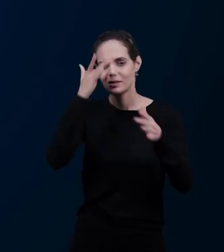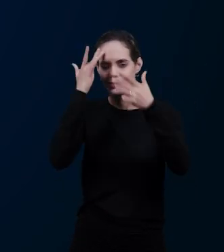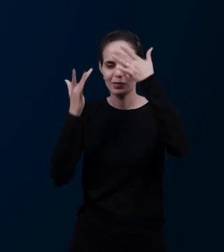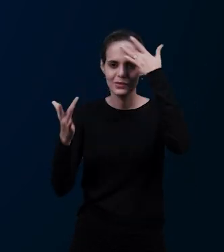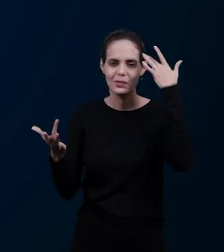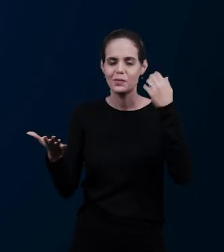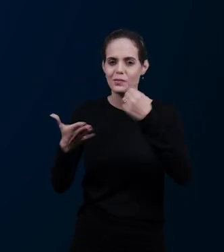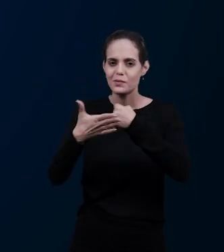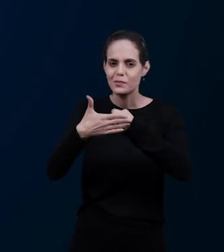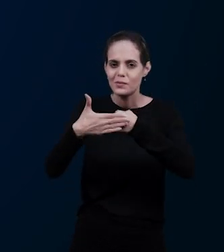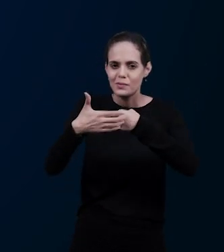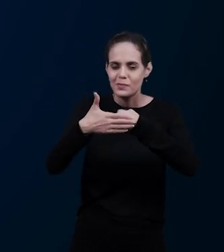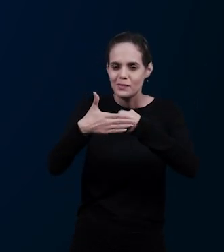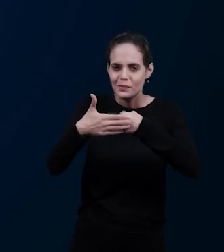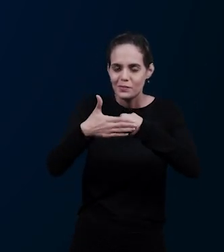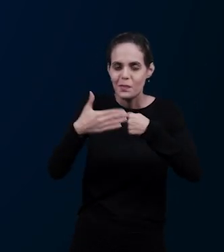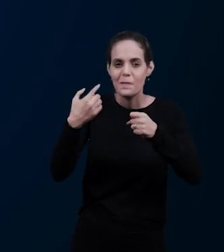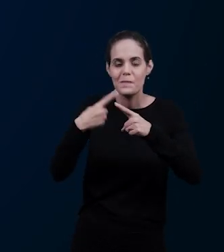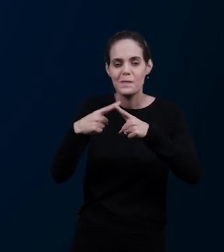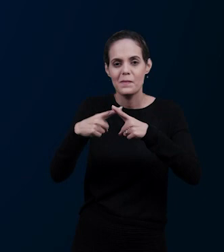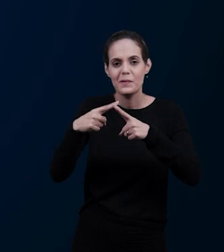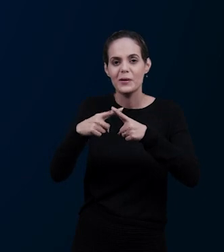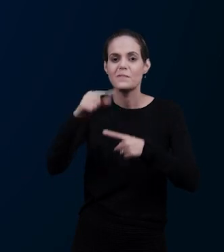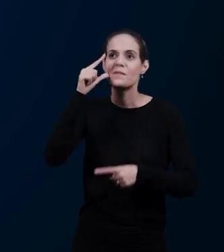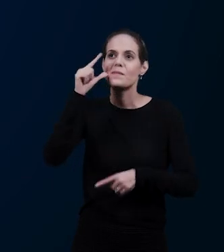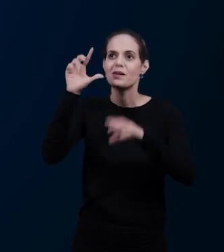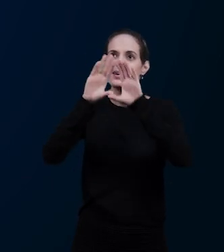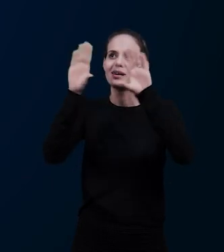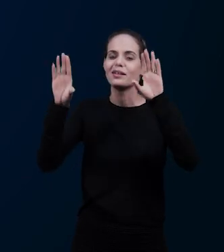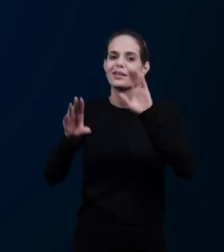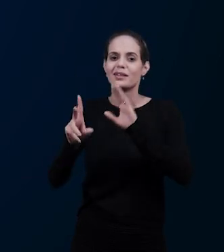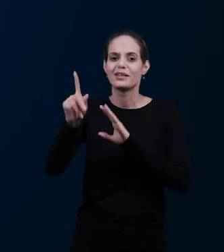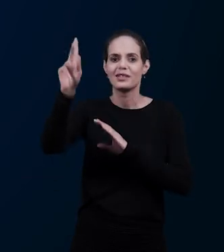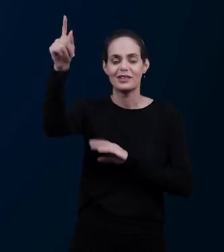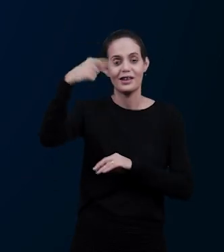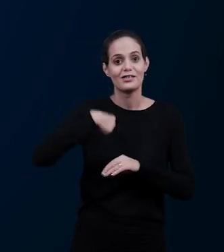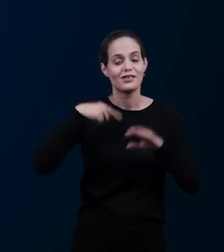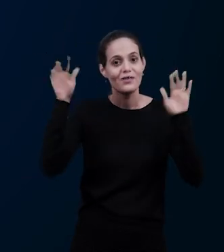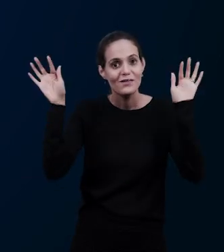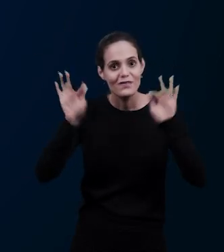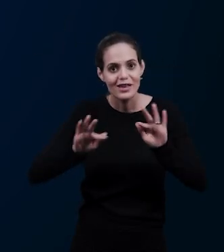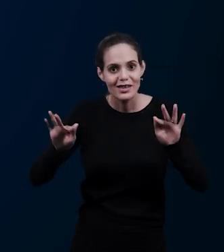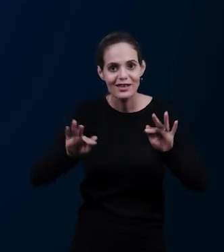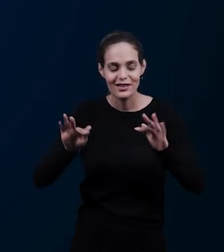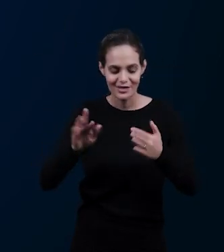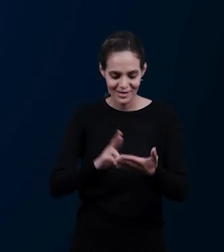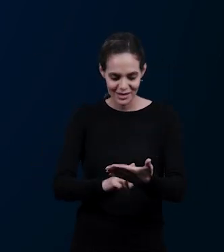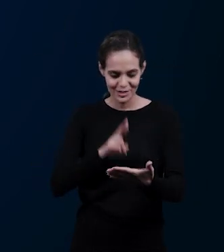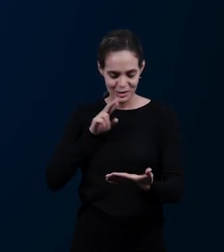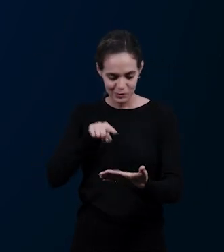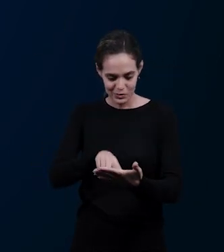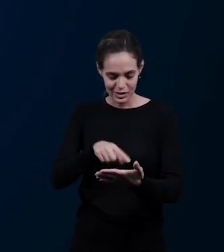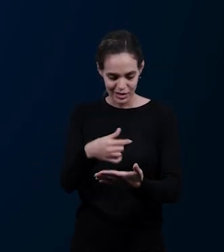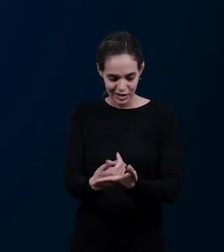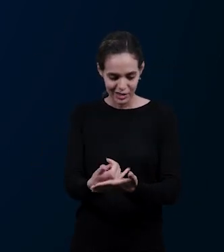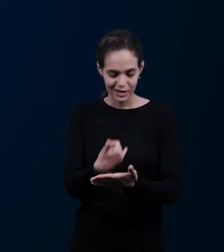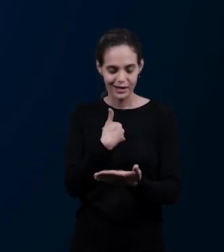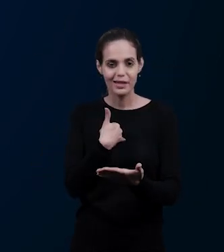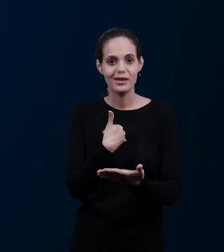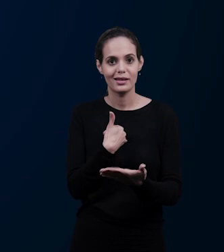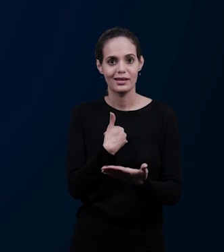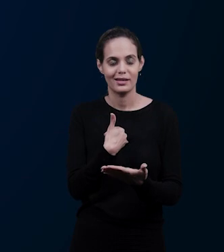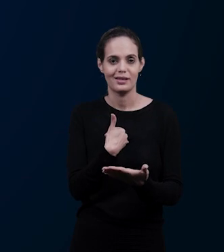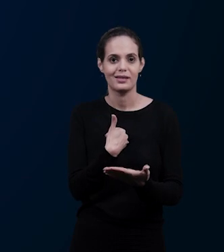Bem-aventurados os mansos, porque eles herdarão a terra. E eu fiquei muito feliz com a resposta